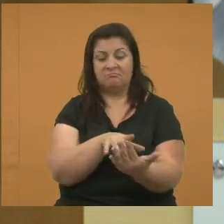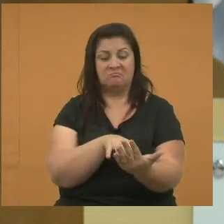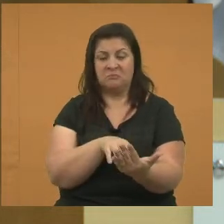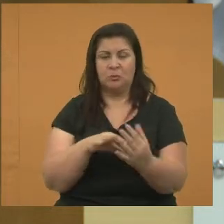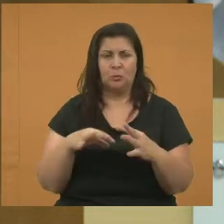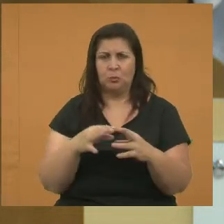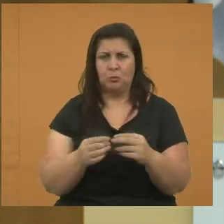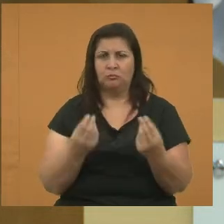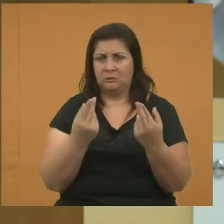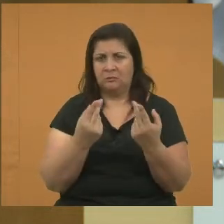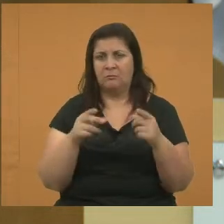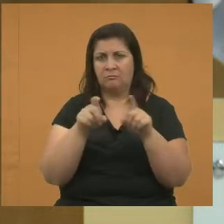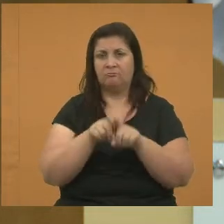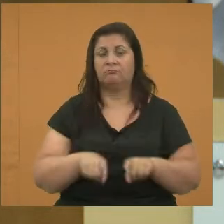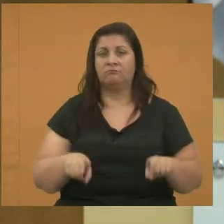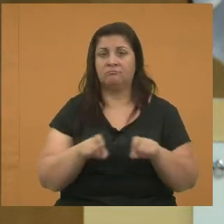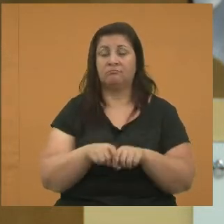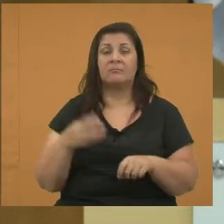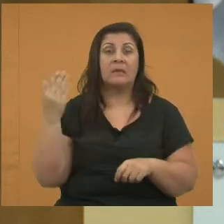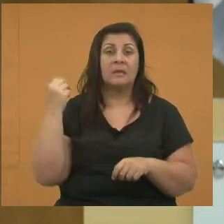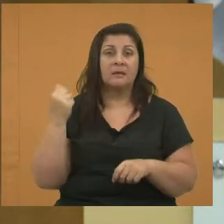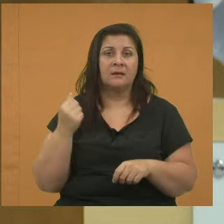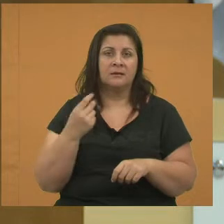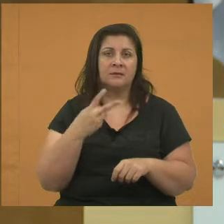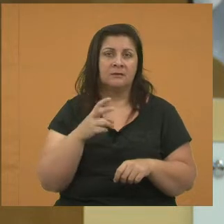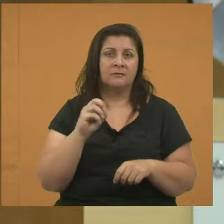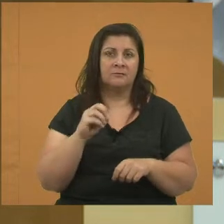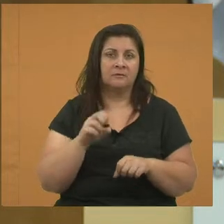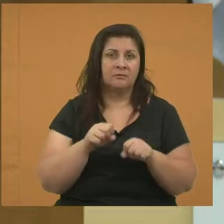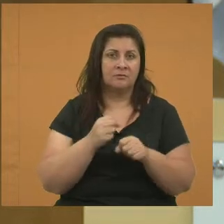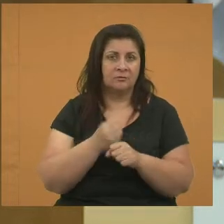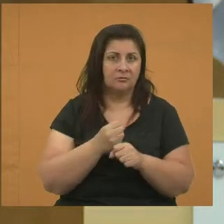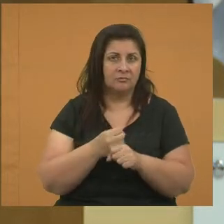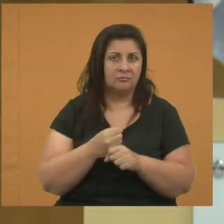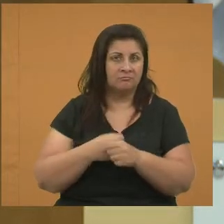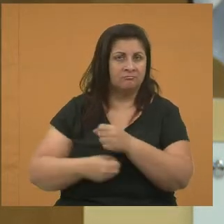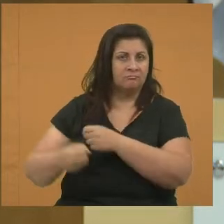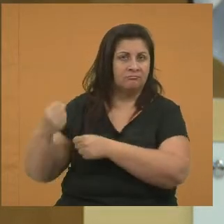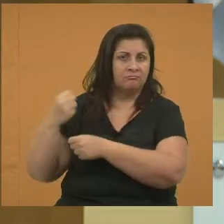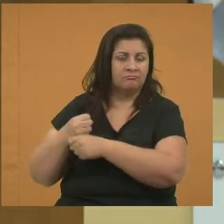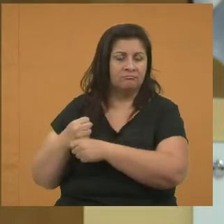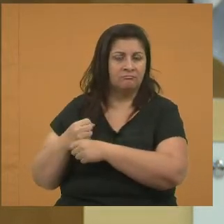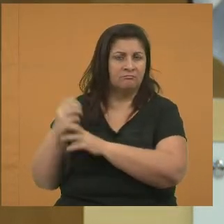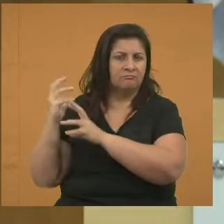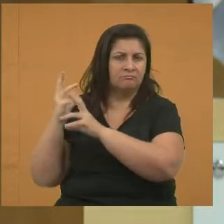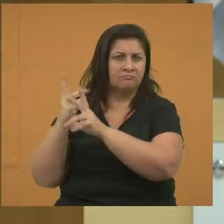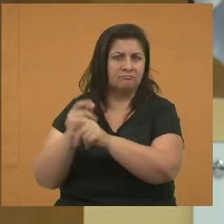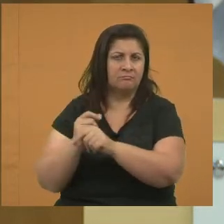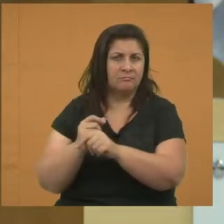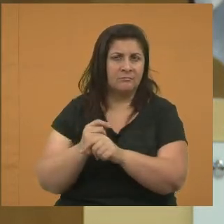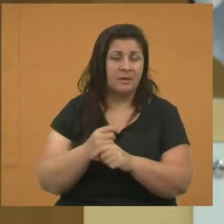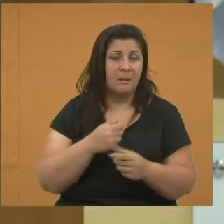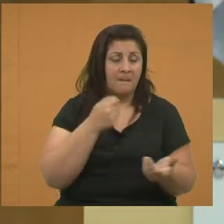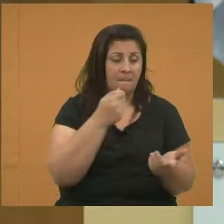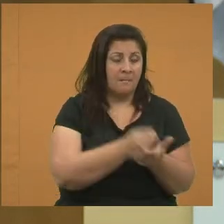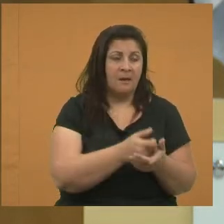há 24 anos atrás, na rua Barão de Jacareí, o aluguel do